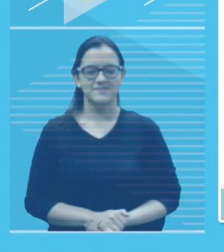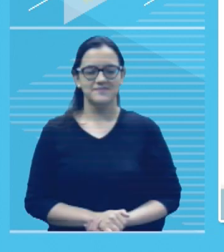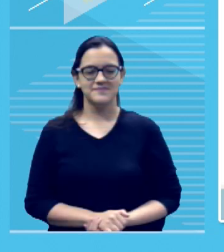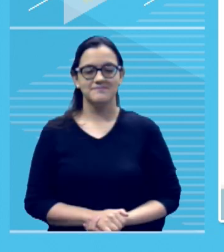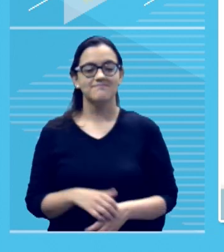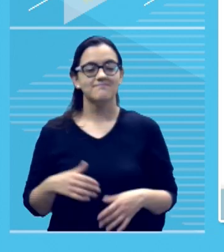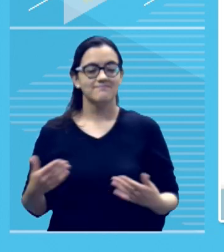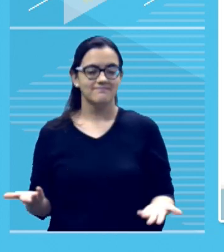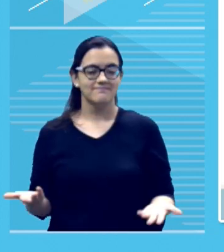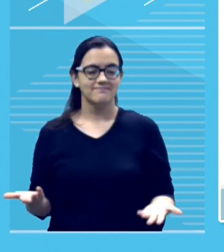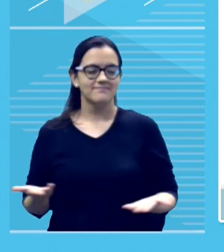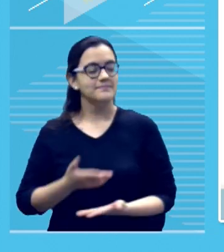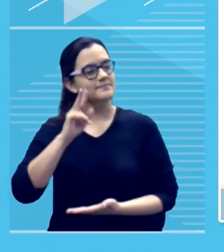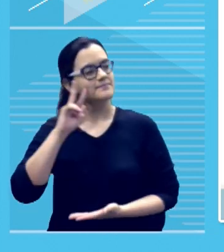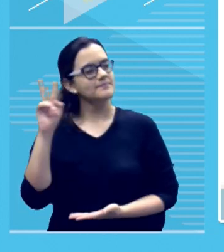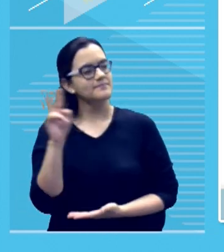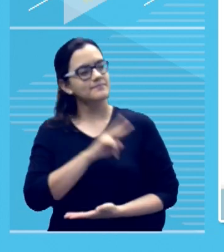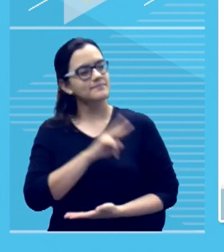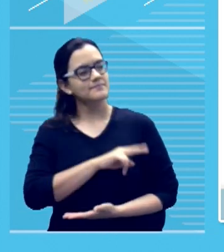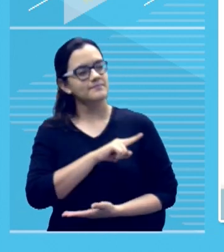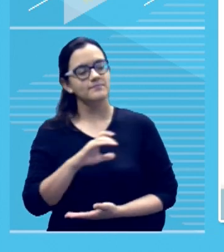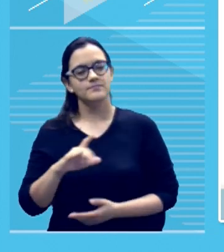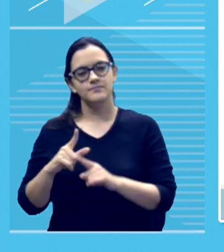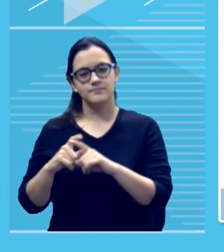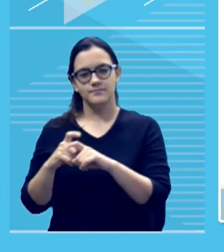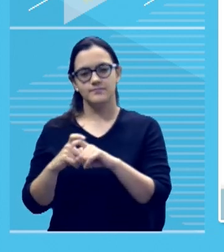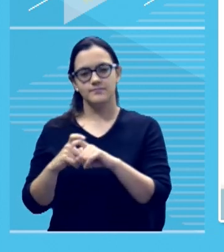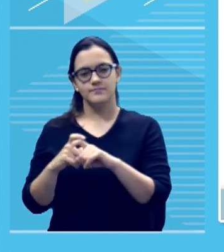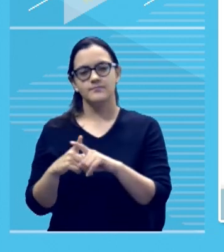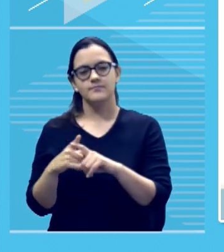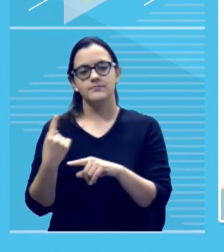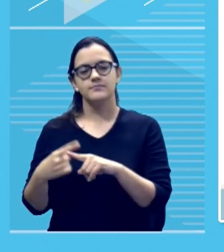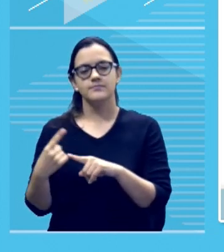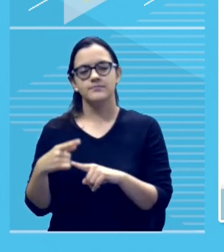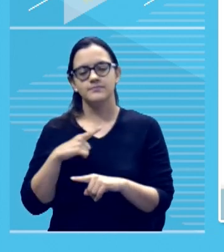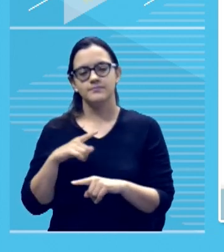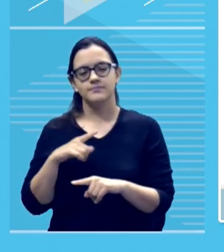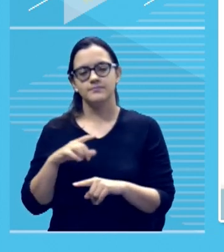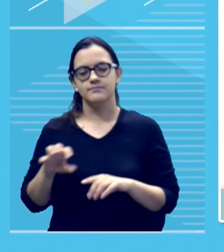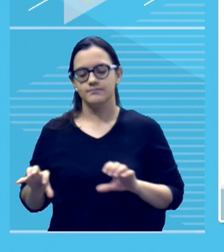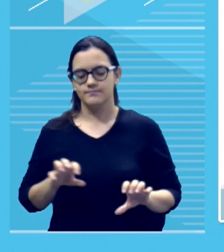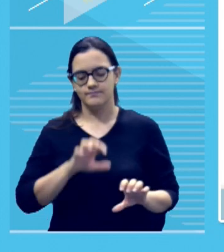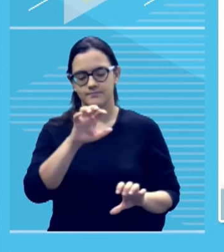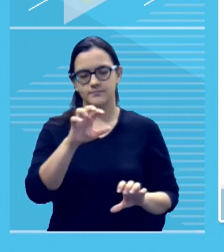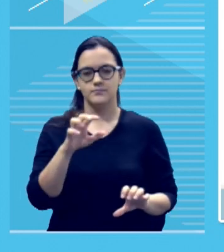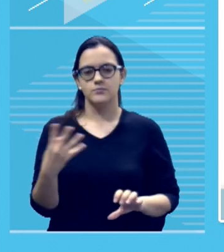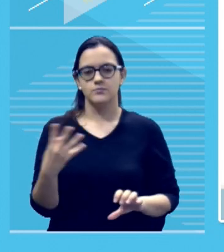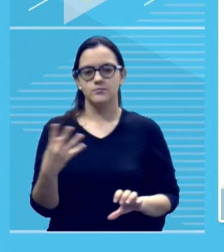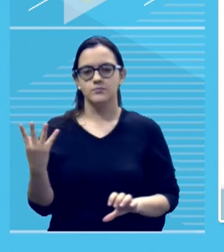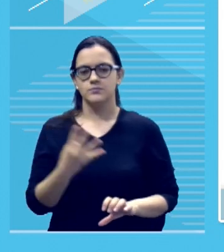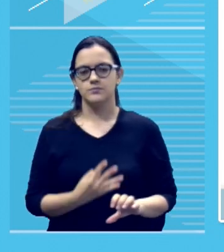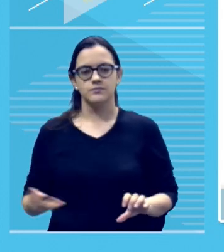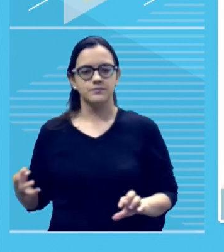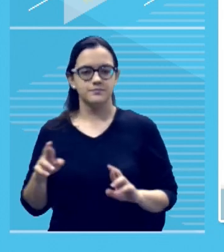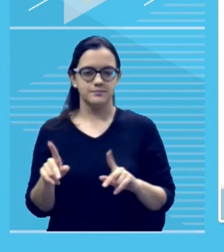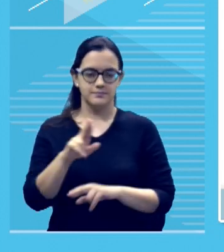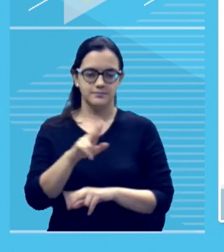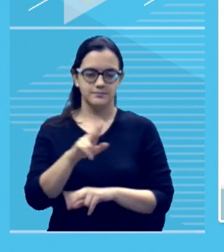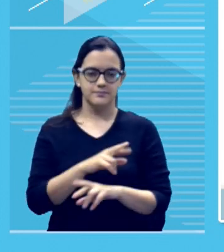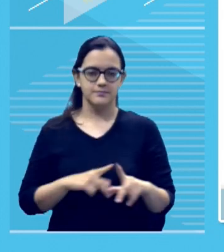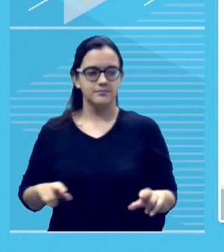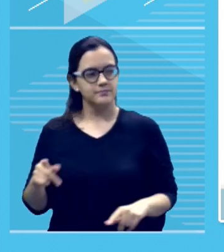Voltamos então mostrando aqui o carbono assimétrico. Os quatro, até com cores diferentes, ó, para você identificar os quatro